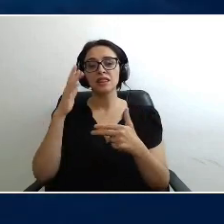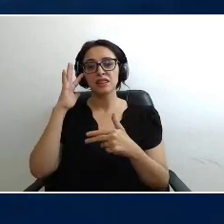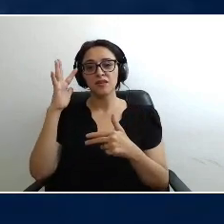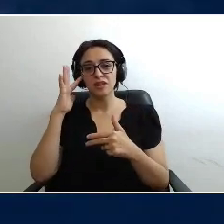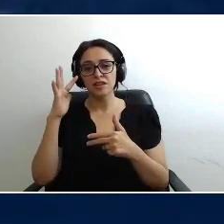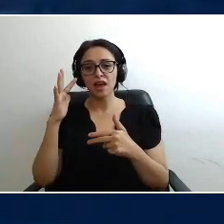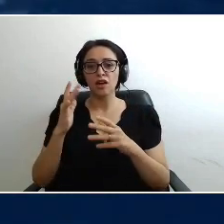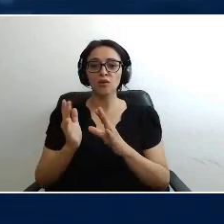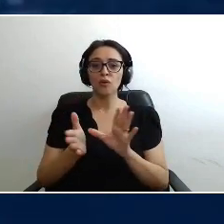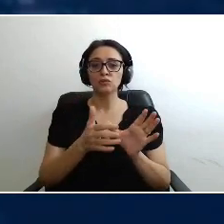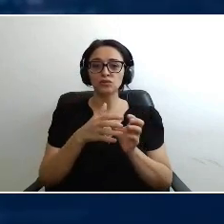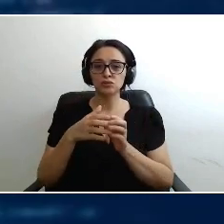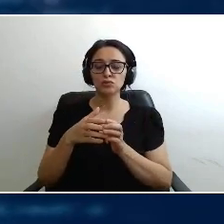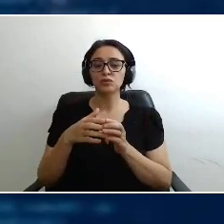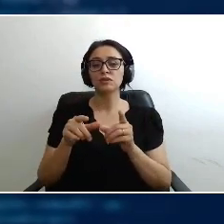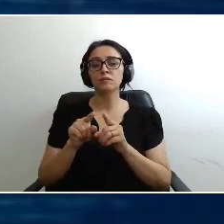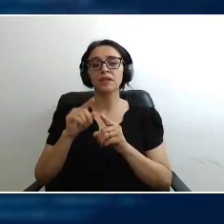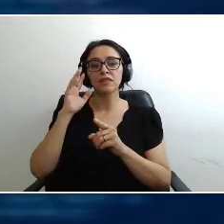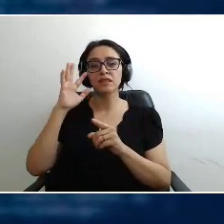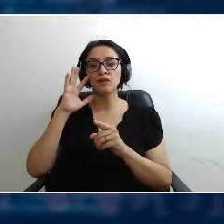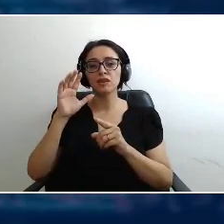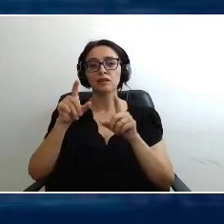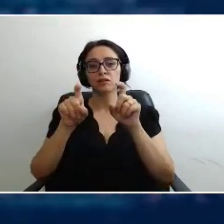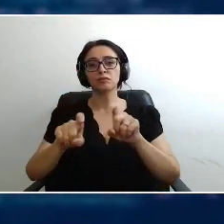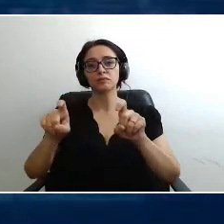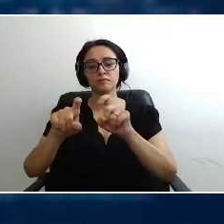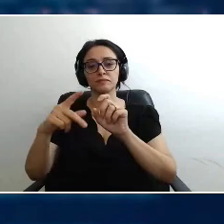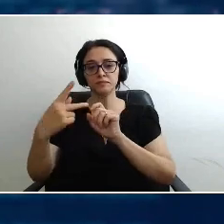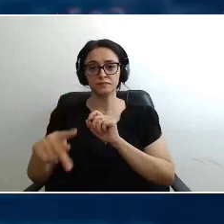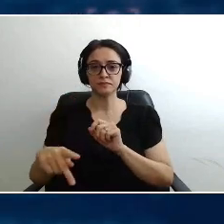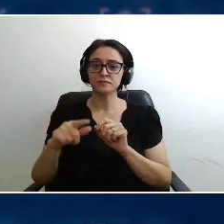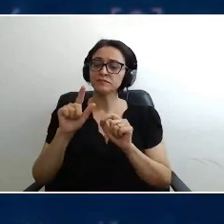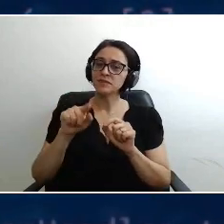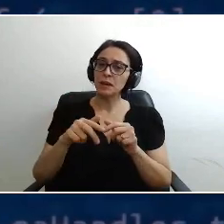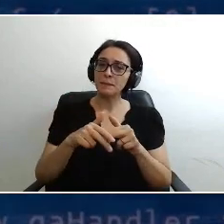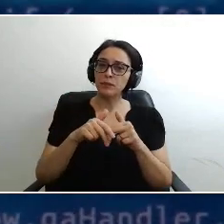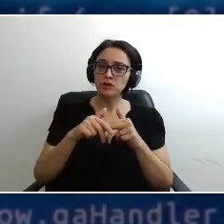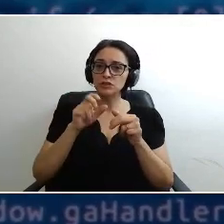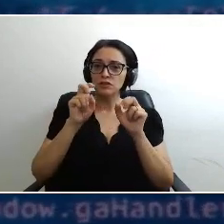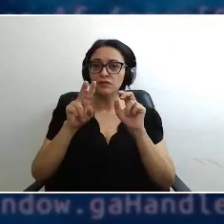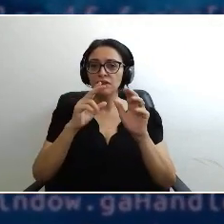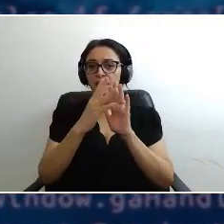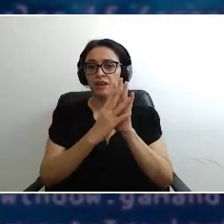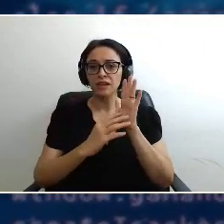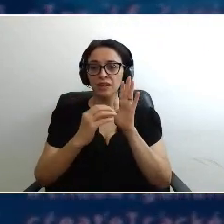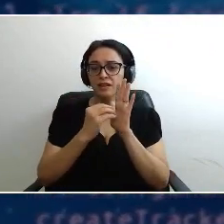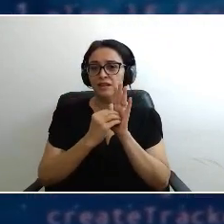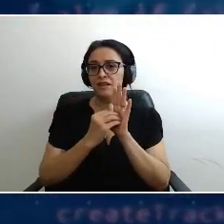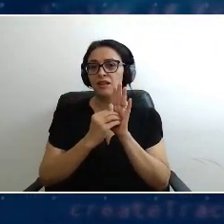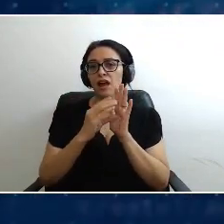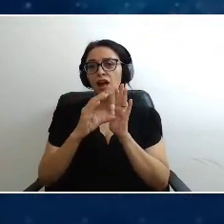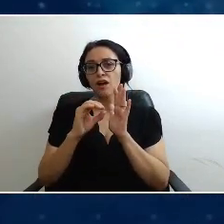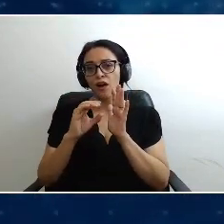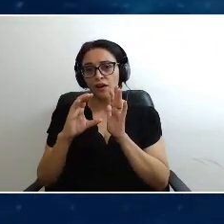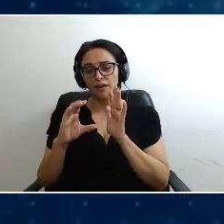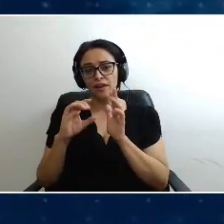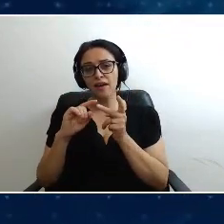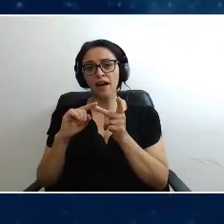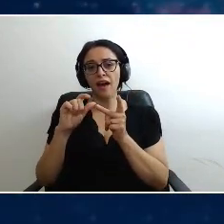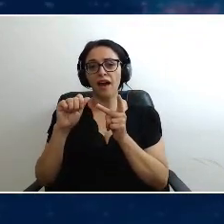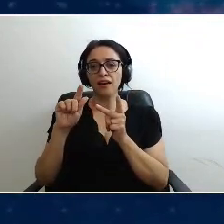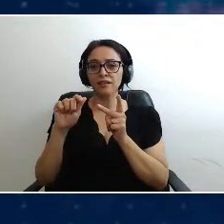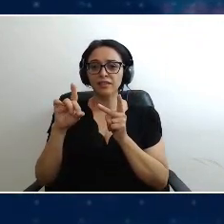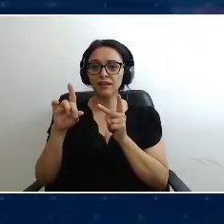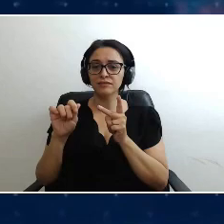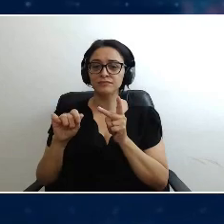da computabilidade. Provas formais, então, geralmente por isso que você vê linguagens como Coq e Agda para escrever provas formais, elas são